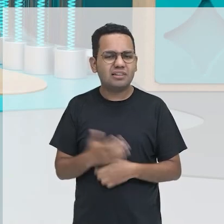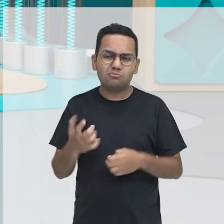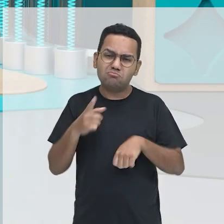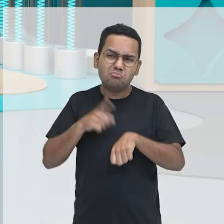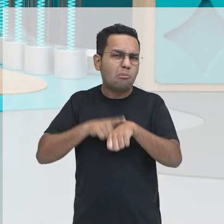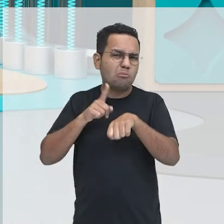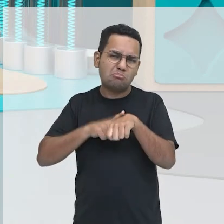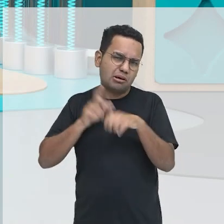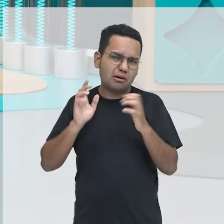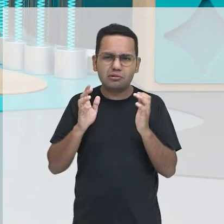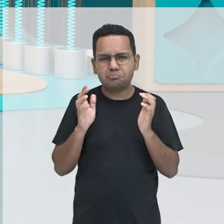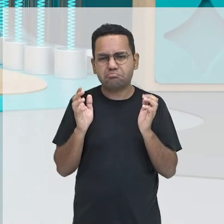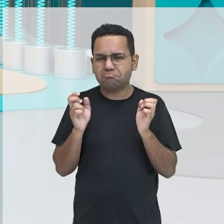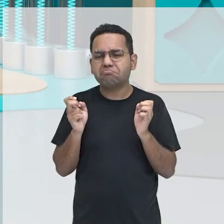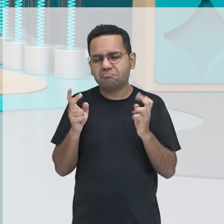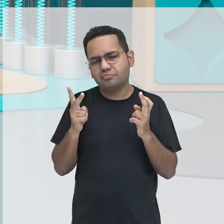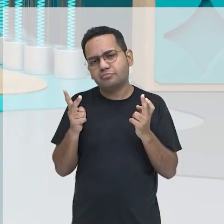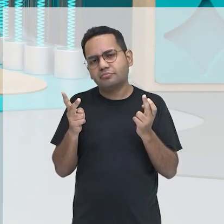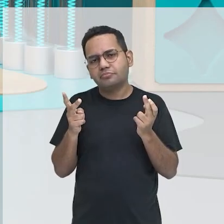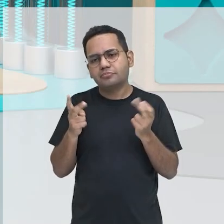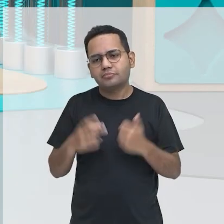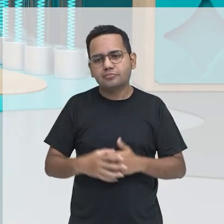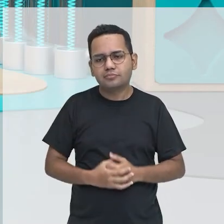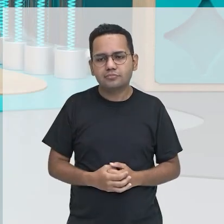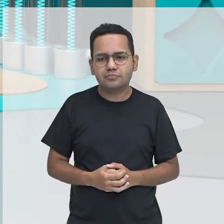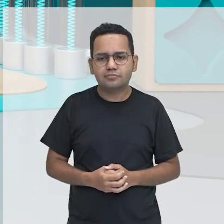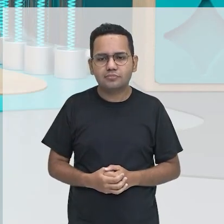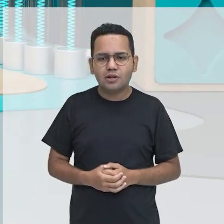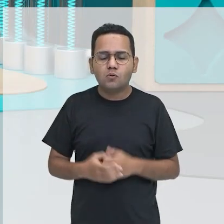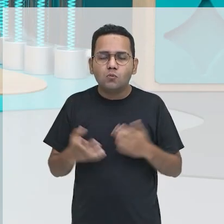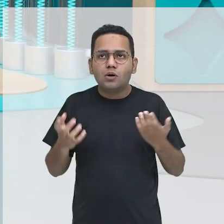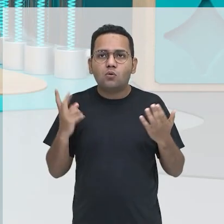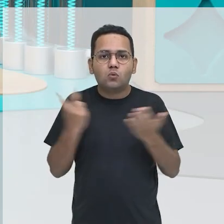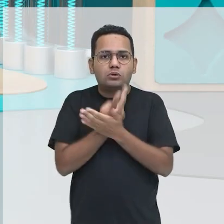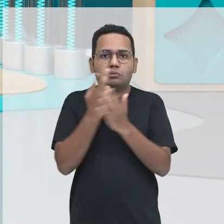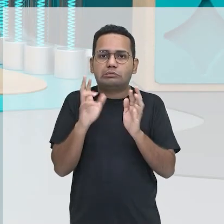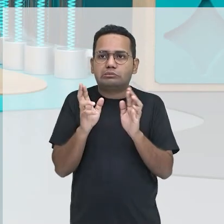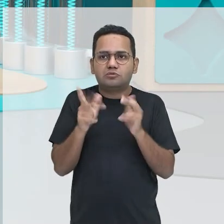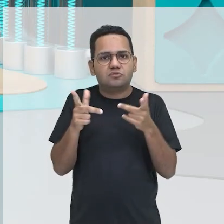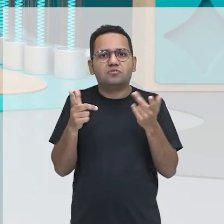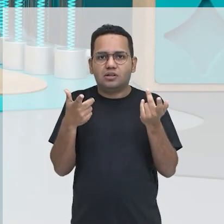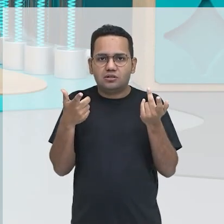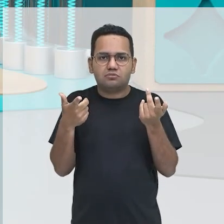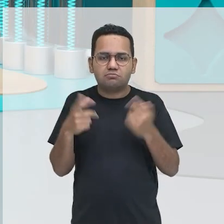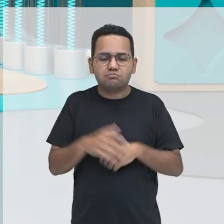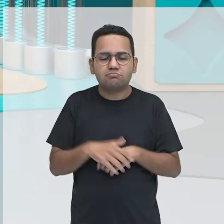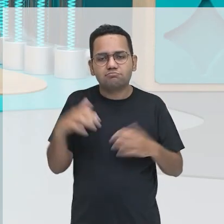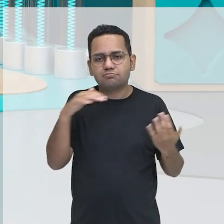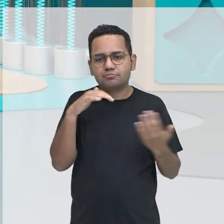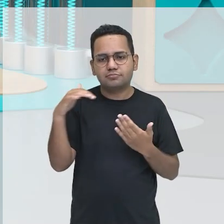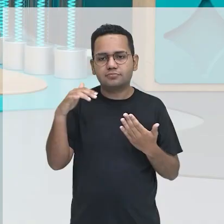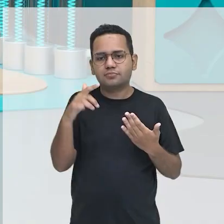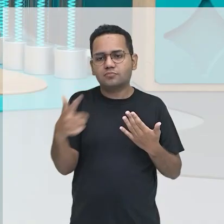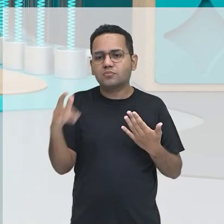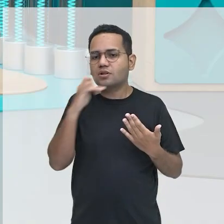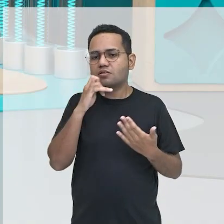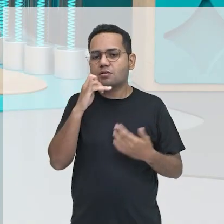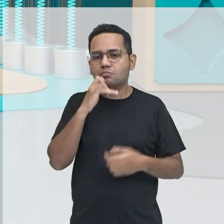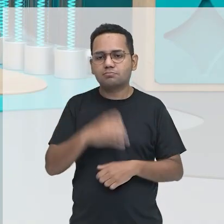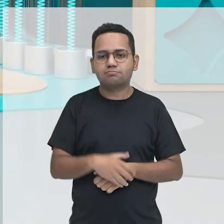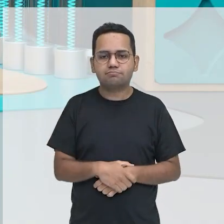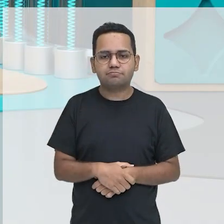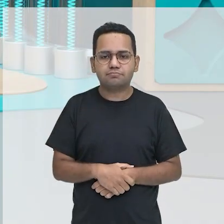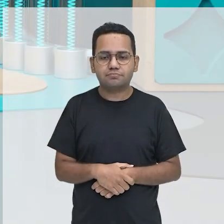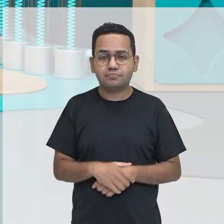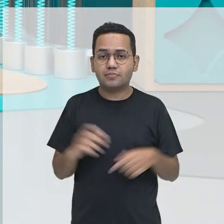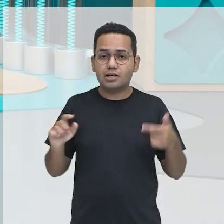Ela foge um pouco do que é esperado daquele padrão. É uma oração subordinada concessiva. Outro exemplo.